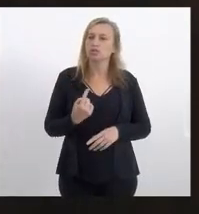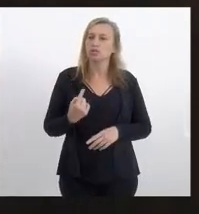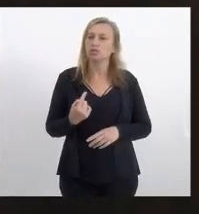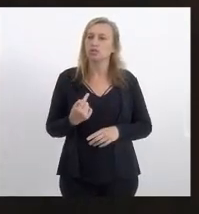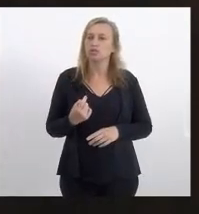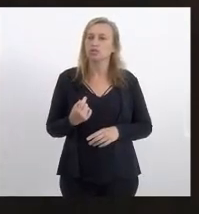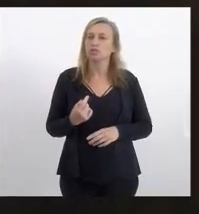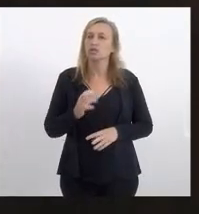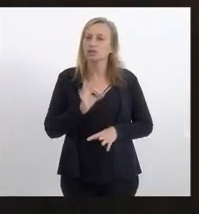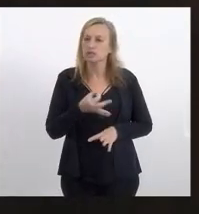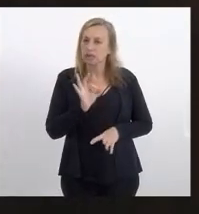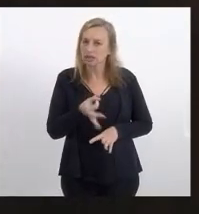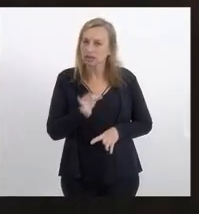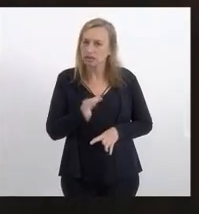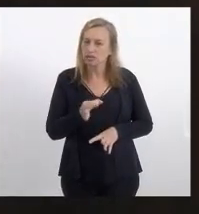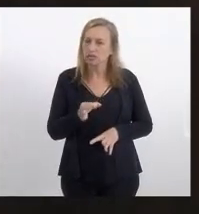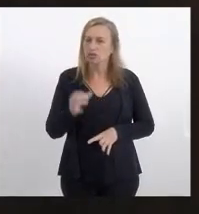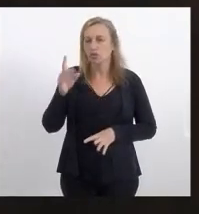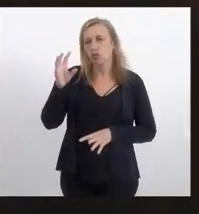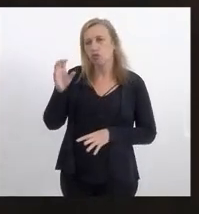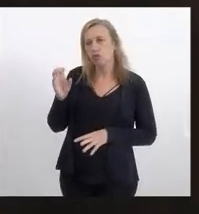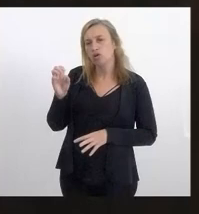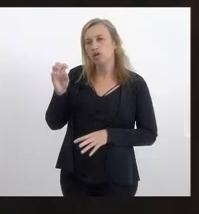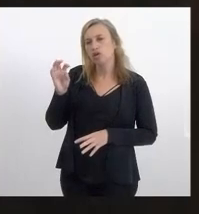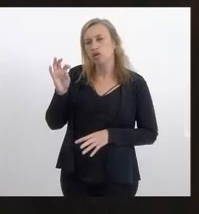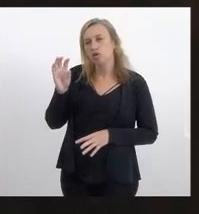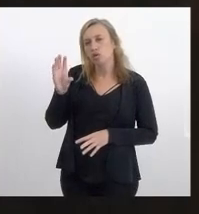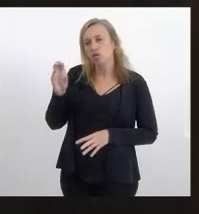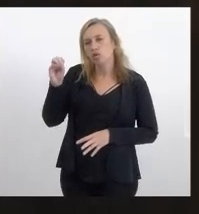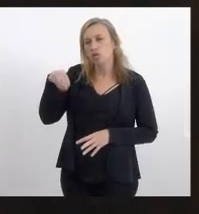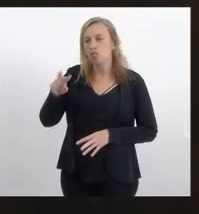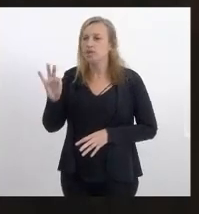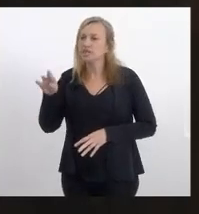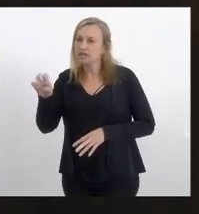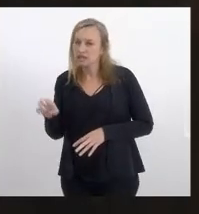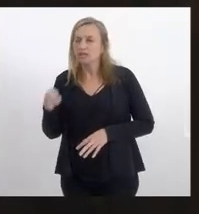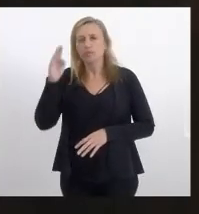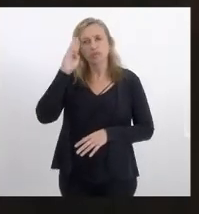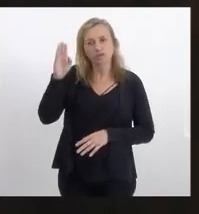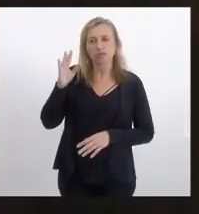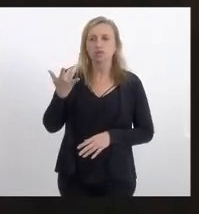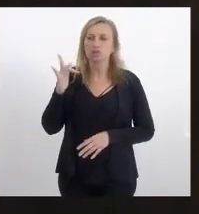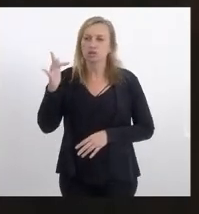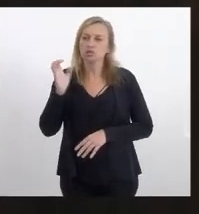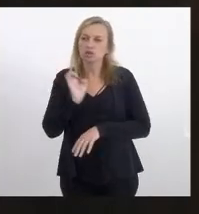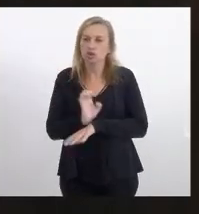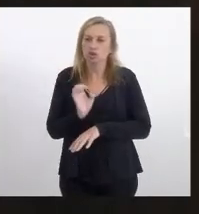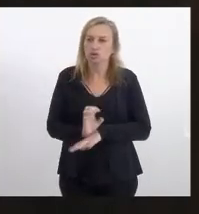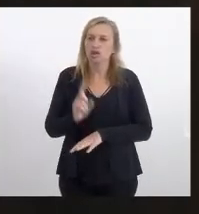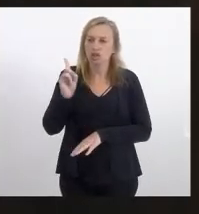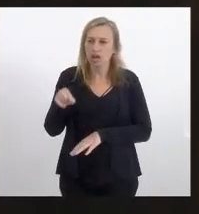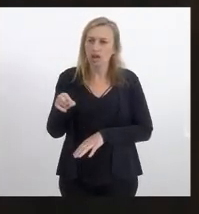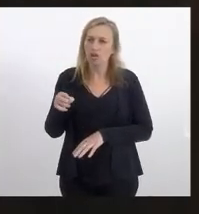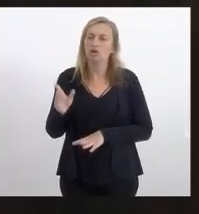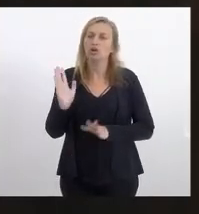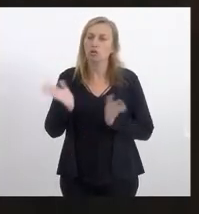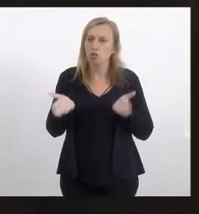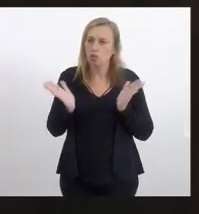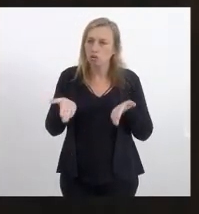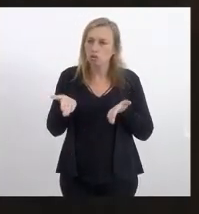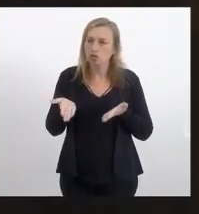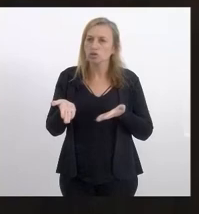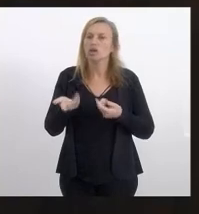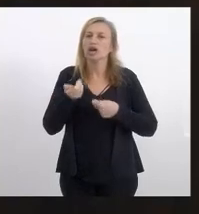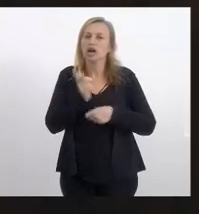levar logicamente para os comandantes Principalmente para o tesouro Estadual que é o que faz hoje